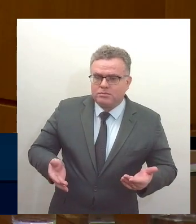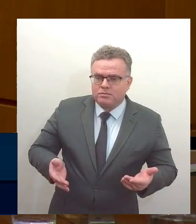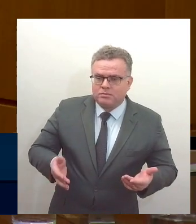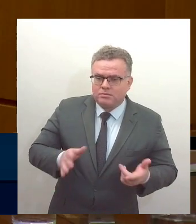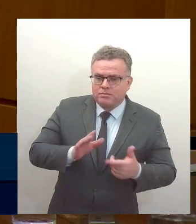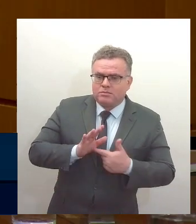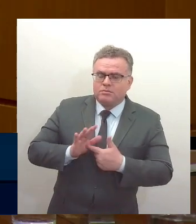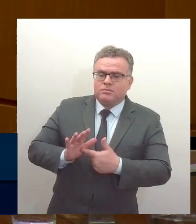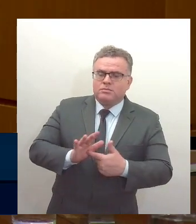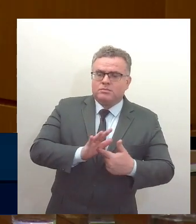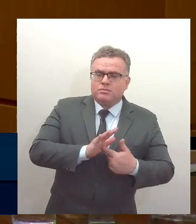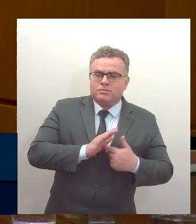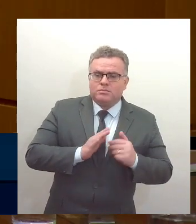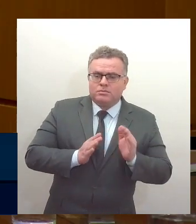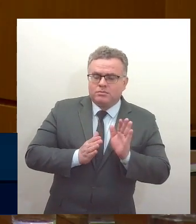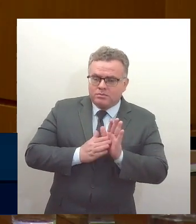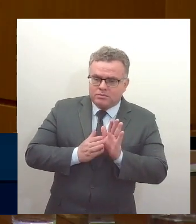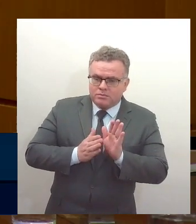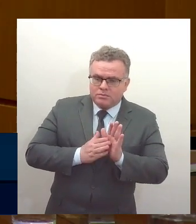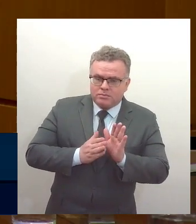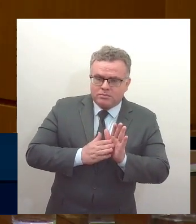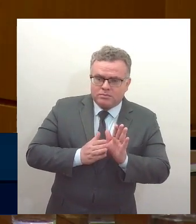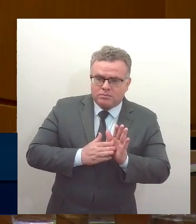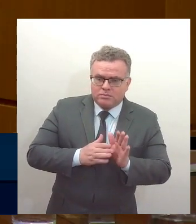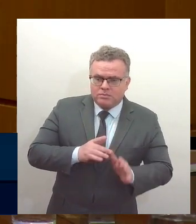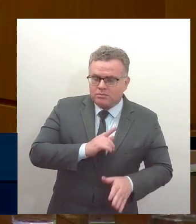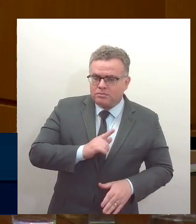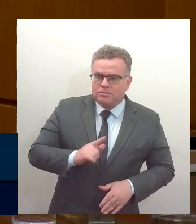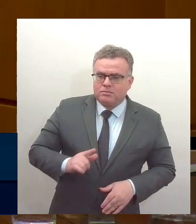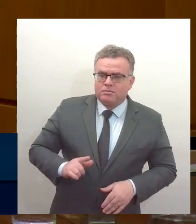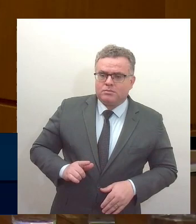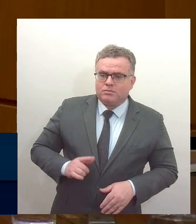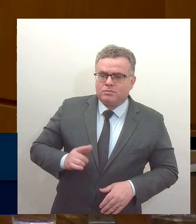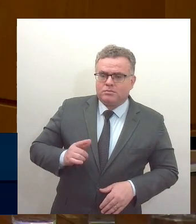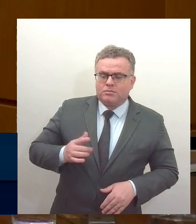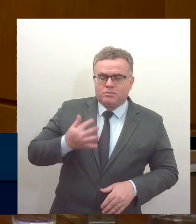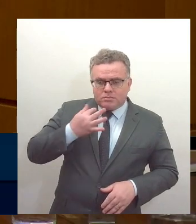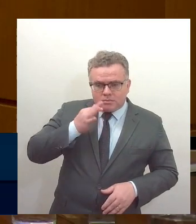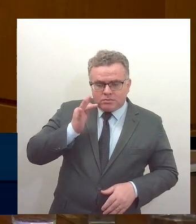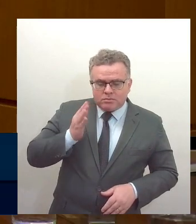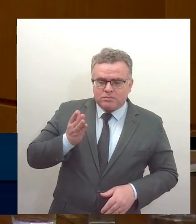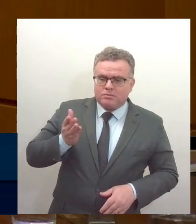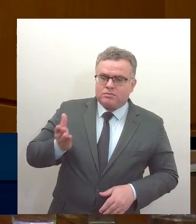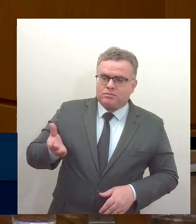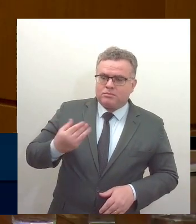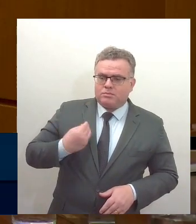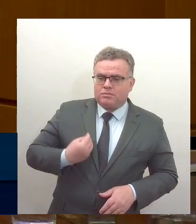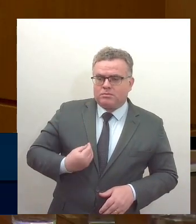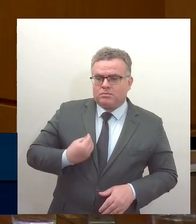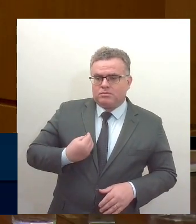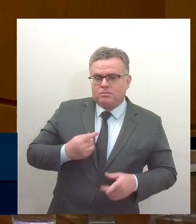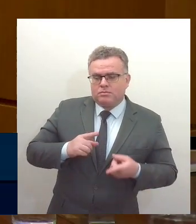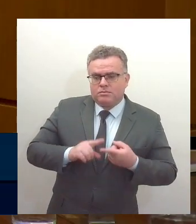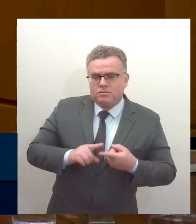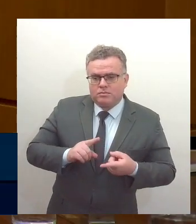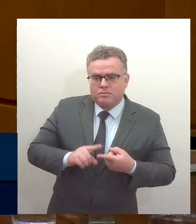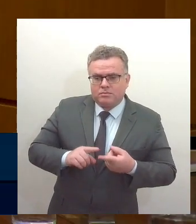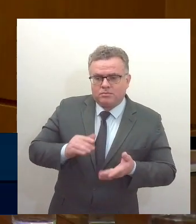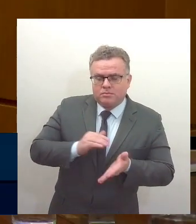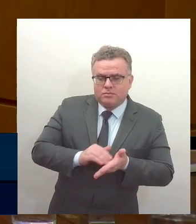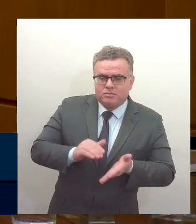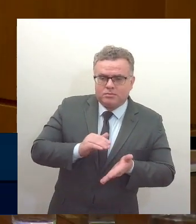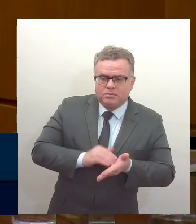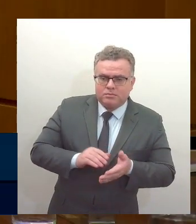nosso governador do estado e também ao secretário de educação. Mais dois